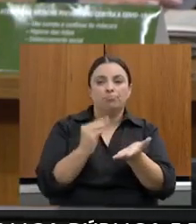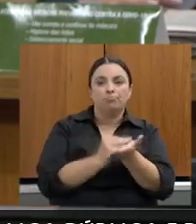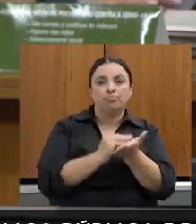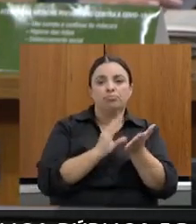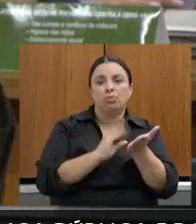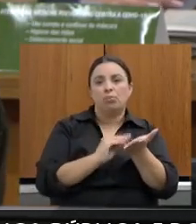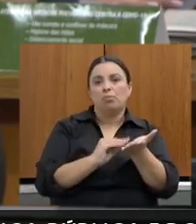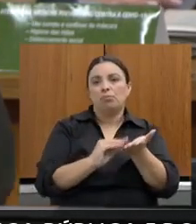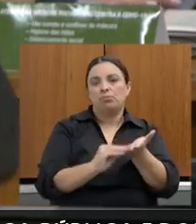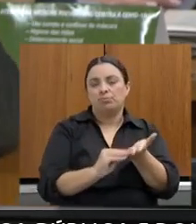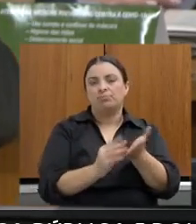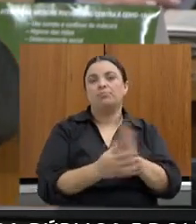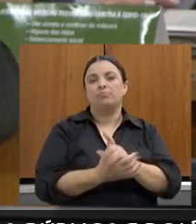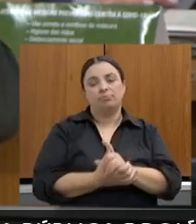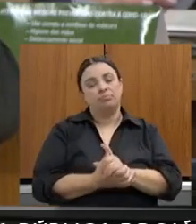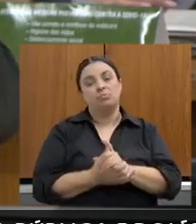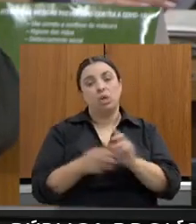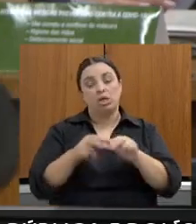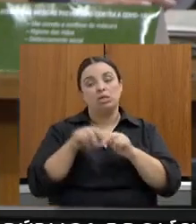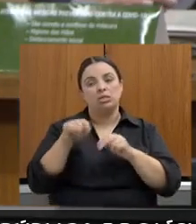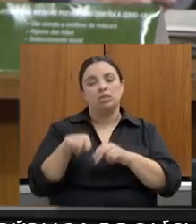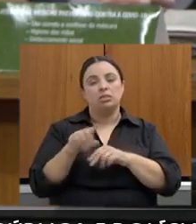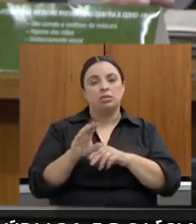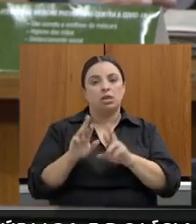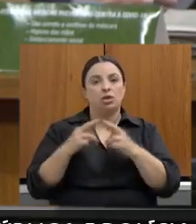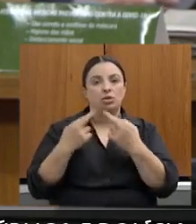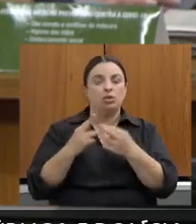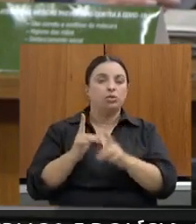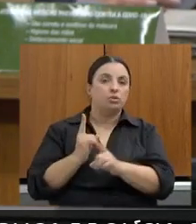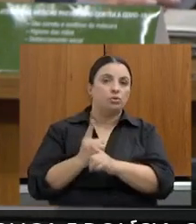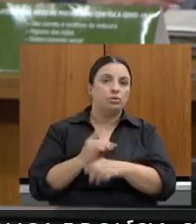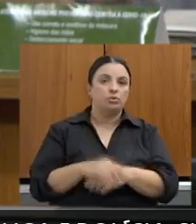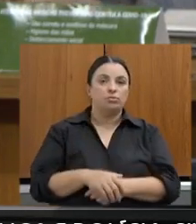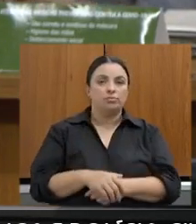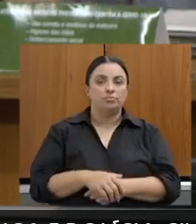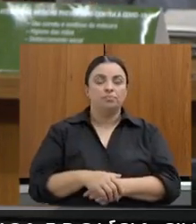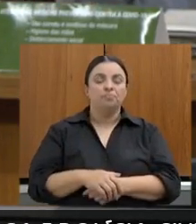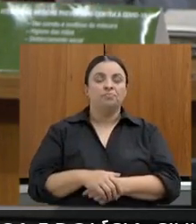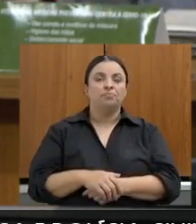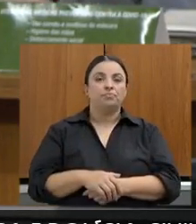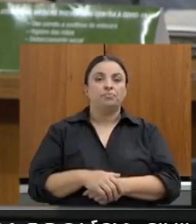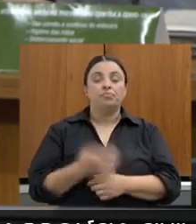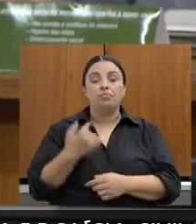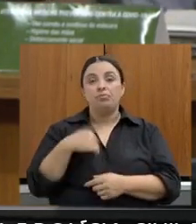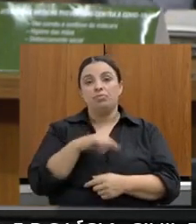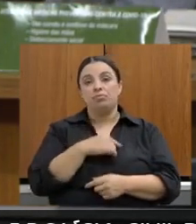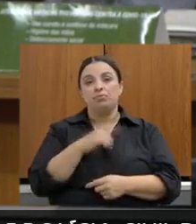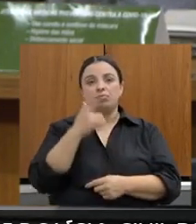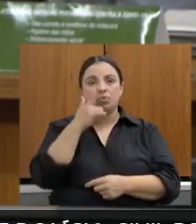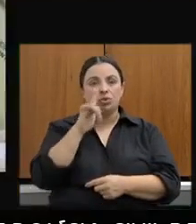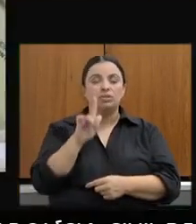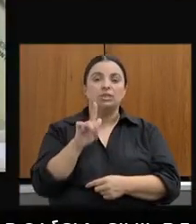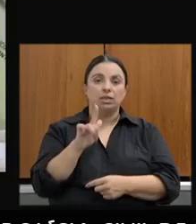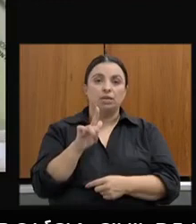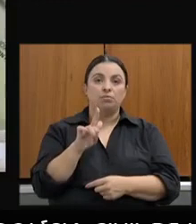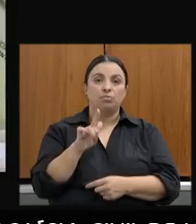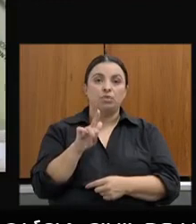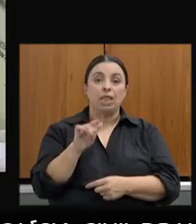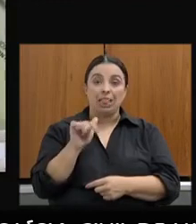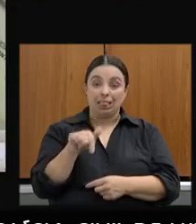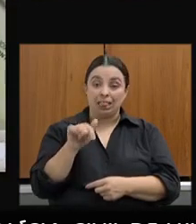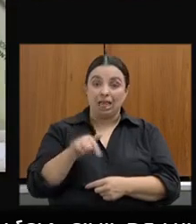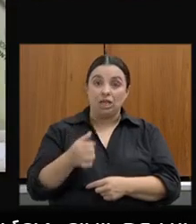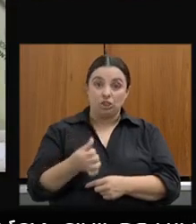produtivos encontros pode passar nós conseguimos viabilizar neste semestre